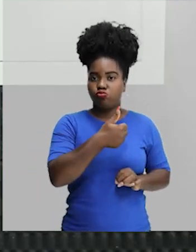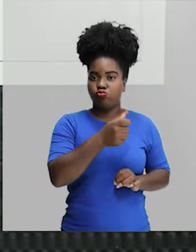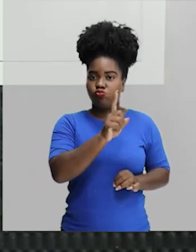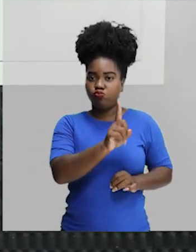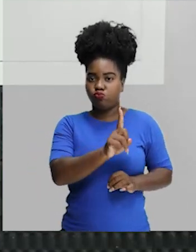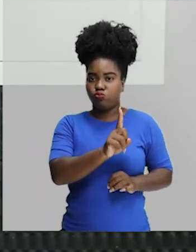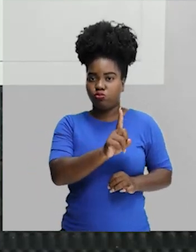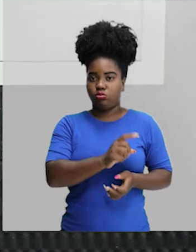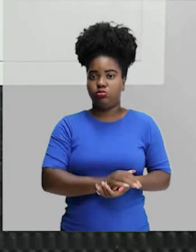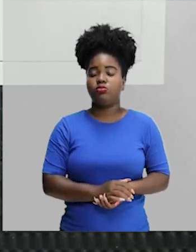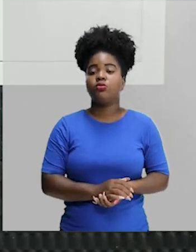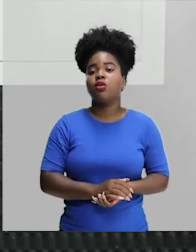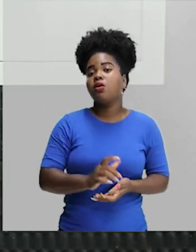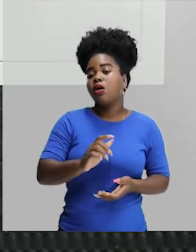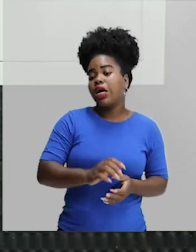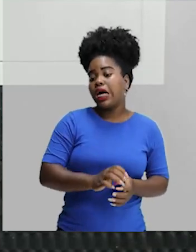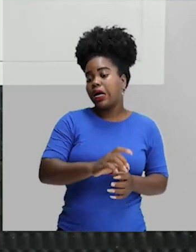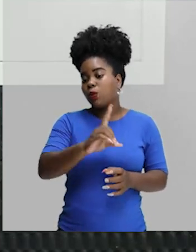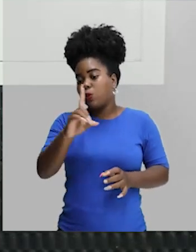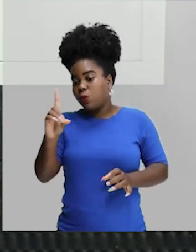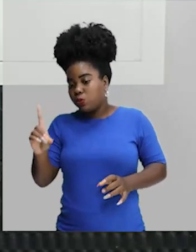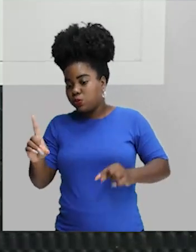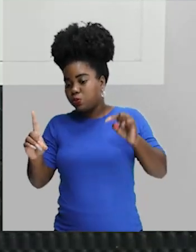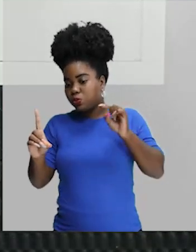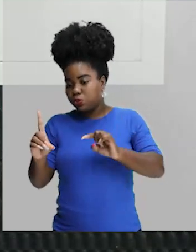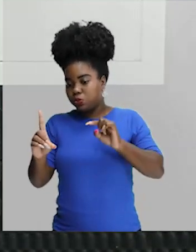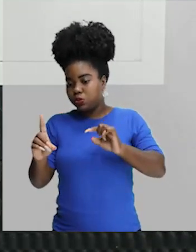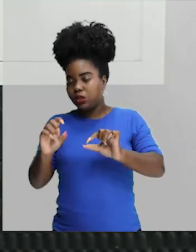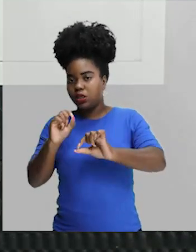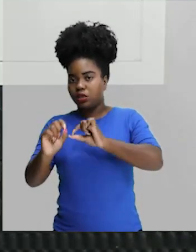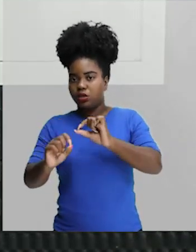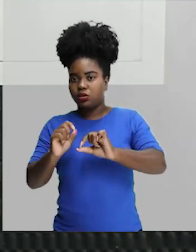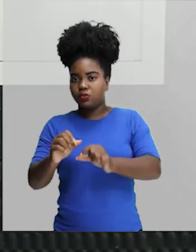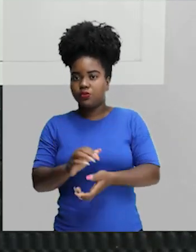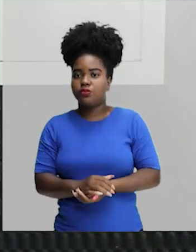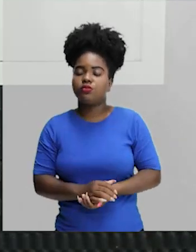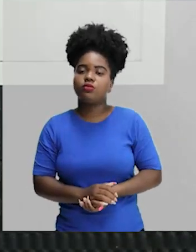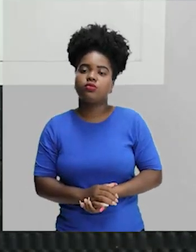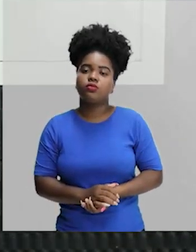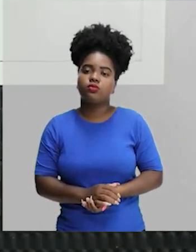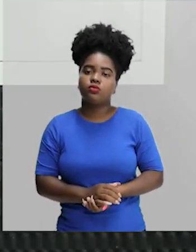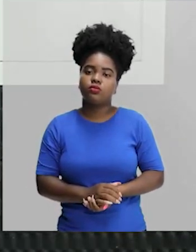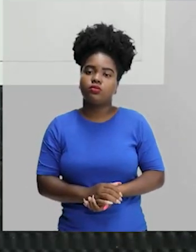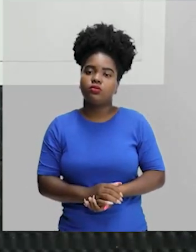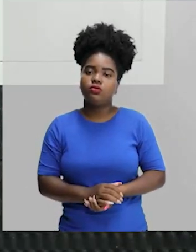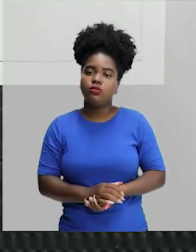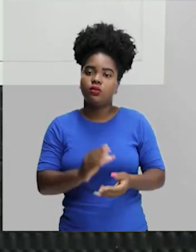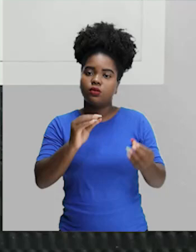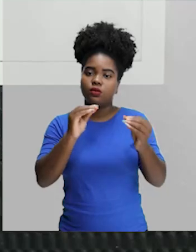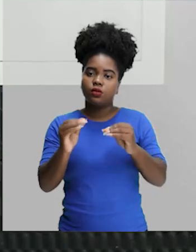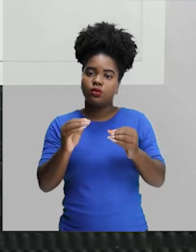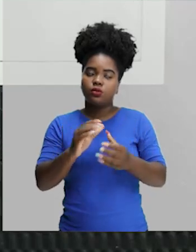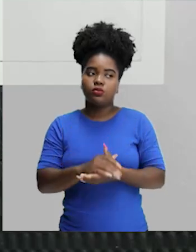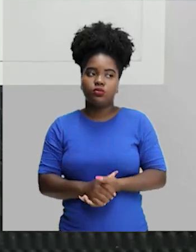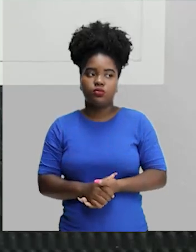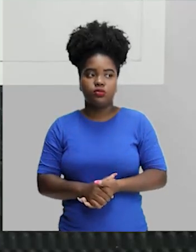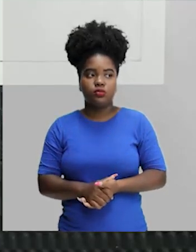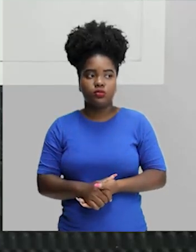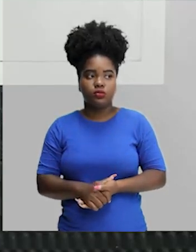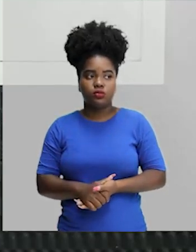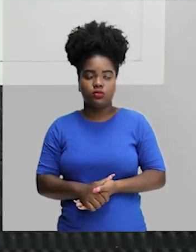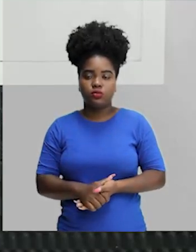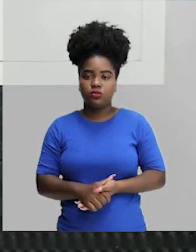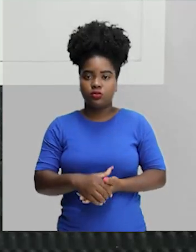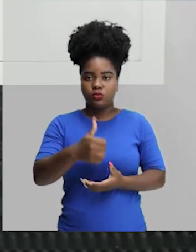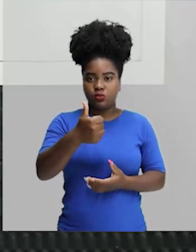Certo? Do outro lado, à direita do dispositivo, você vai colocar os coeficientes aqui do dividendo. Então, no caso